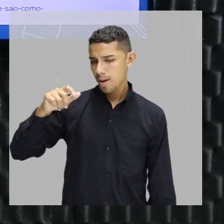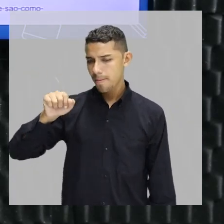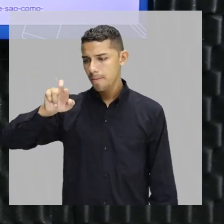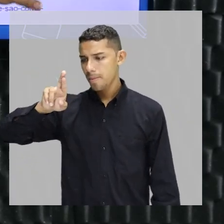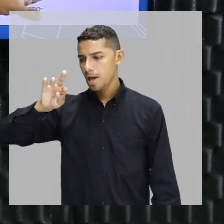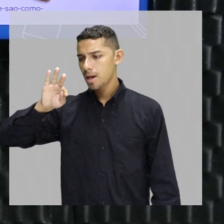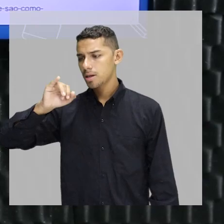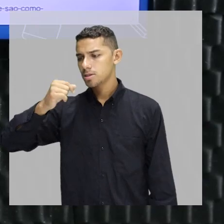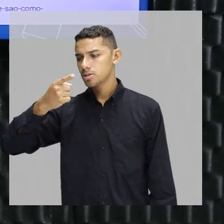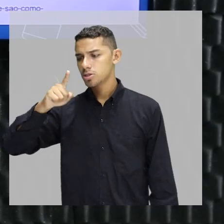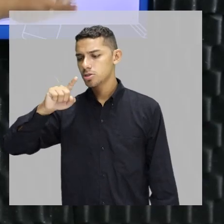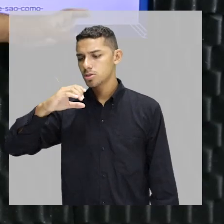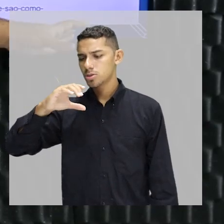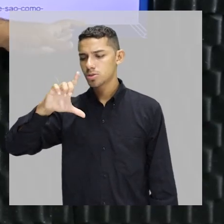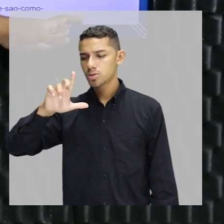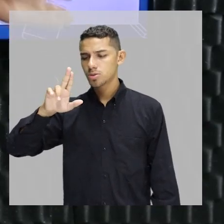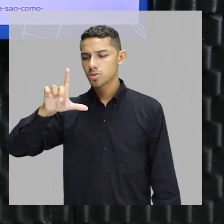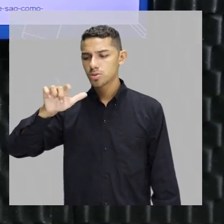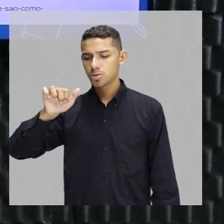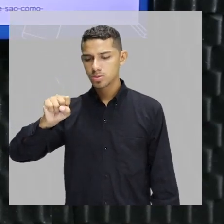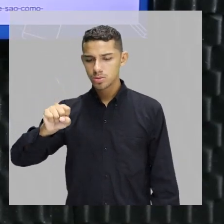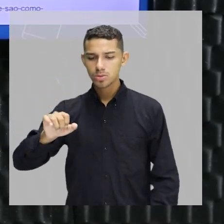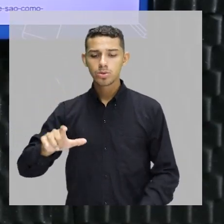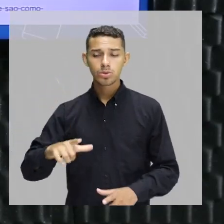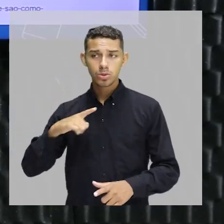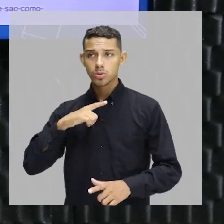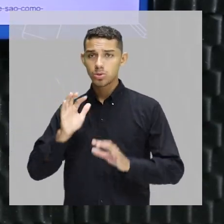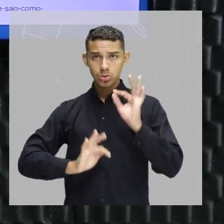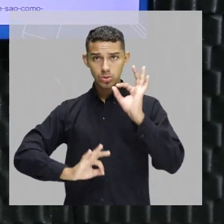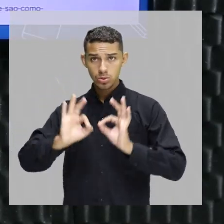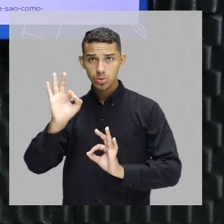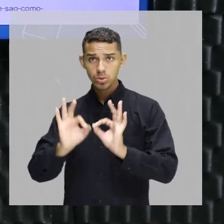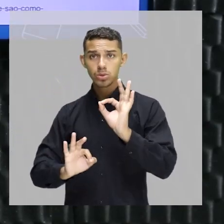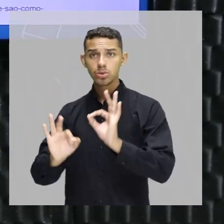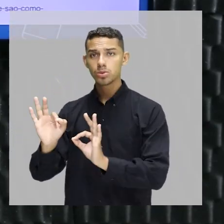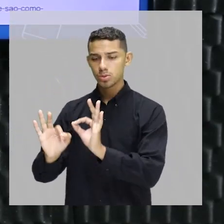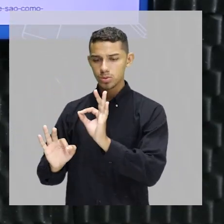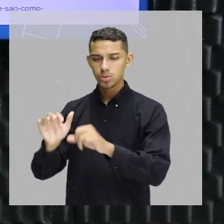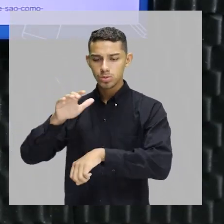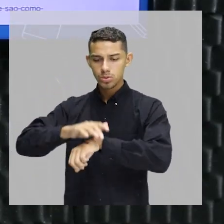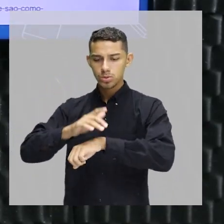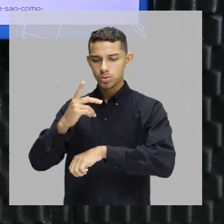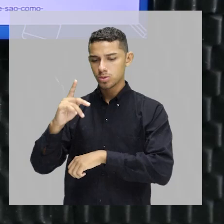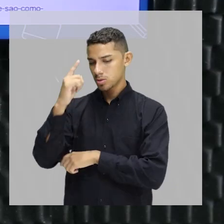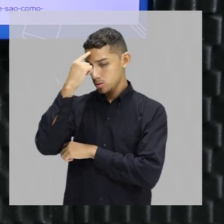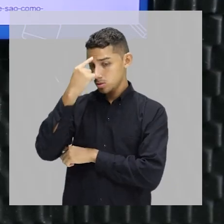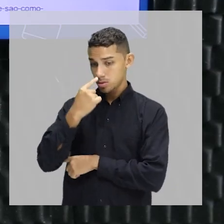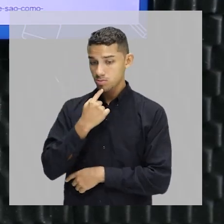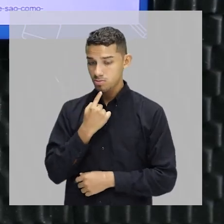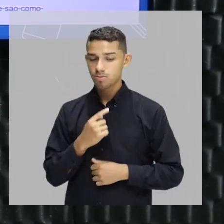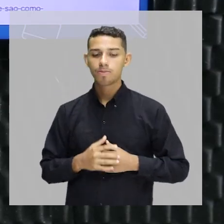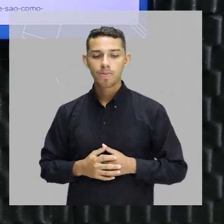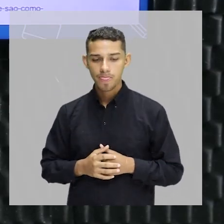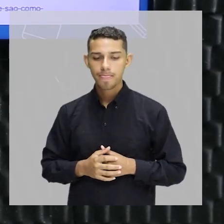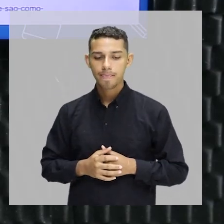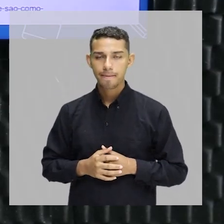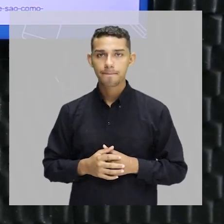esses feixes, né, de elétrons na tela, que é onde é formado ali a imagem, tá certo? A